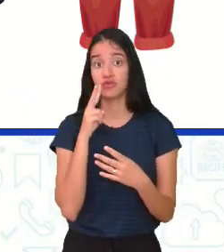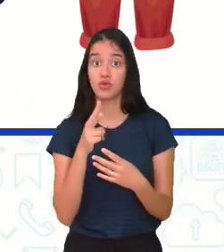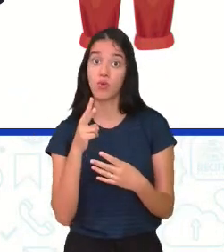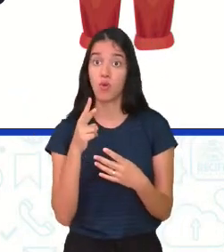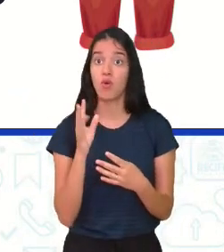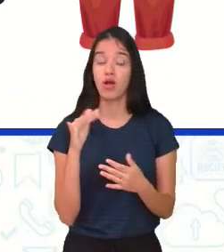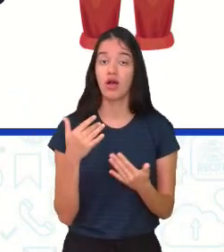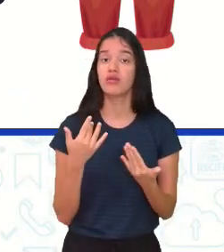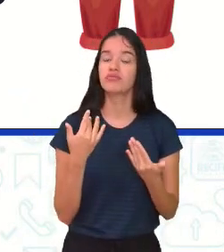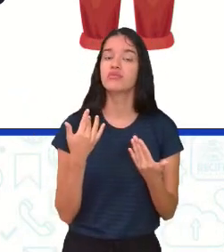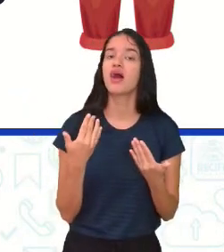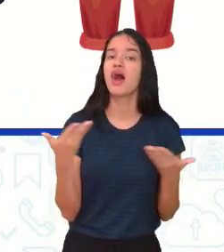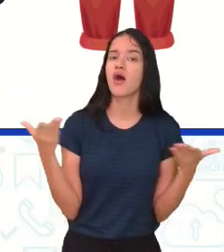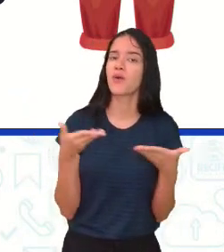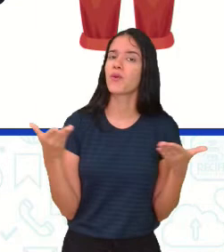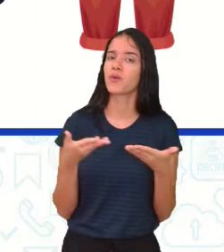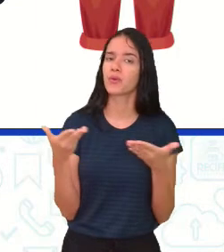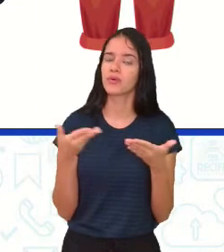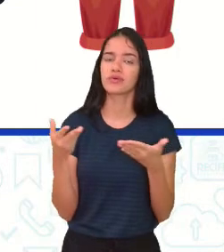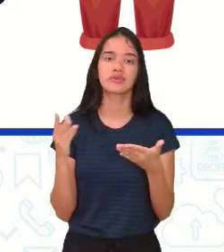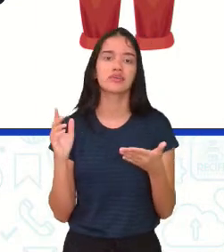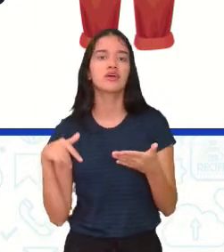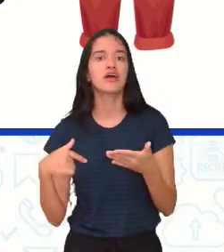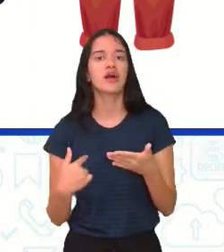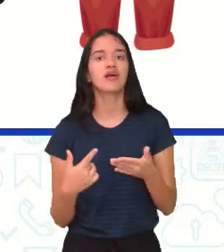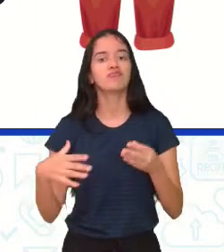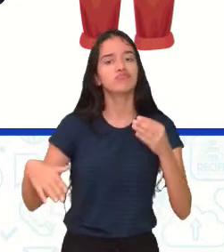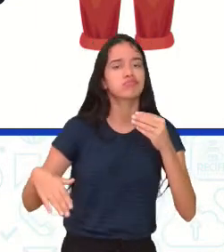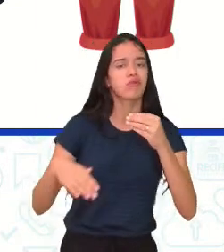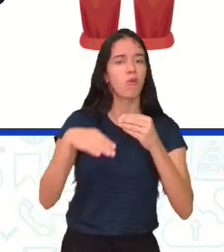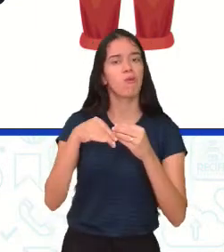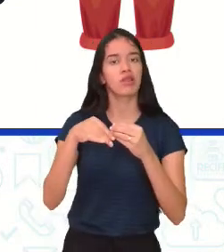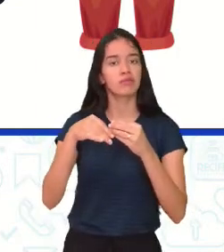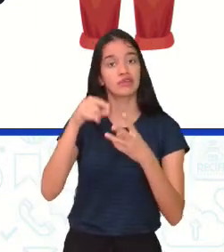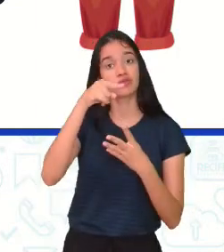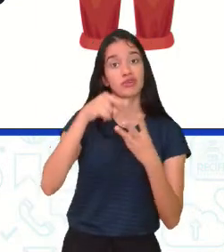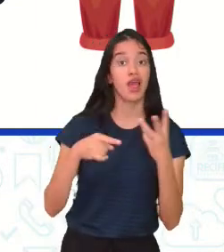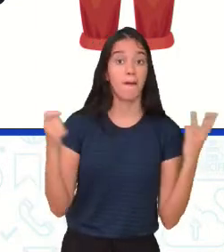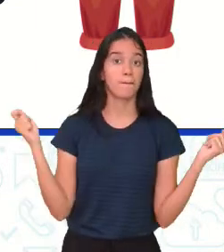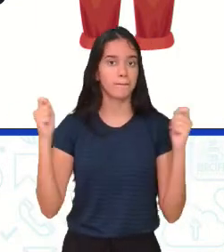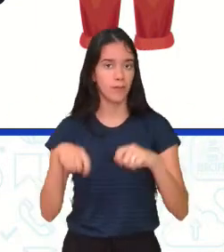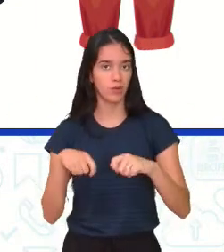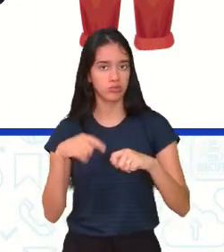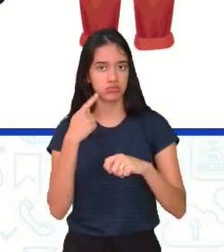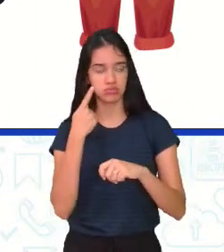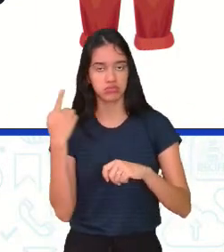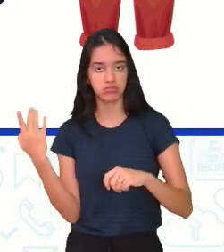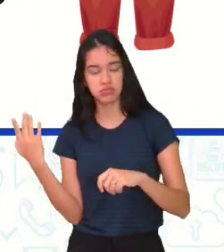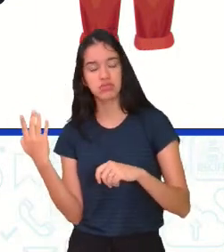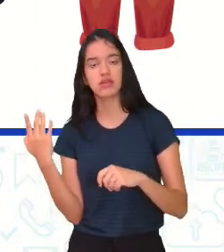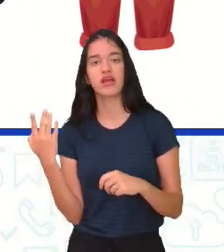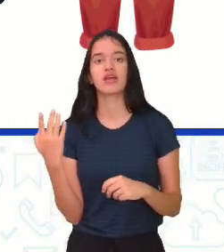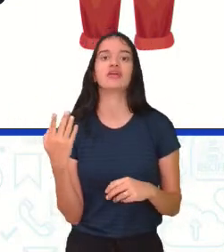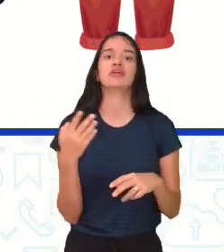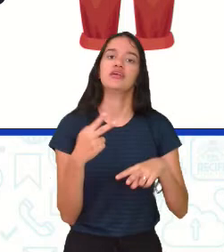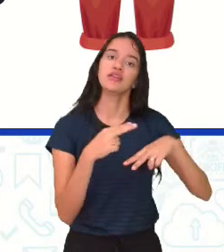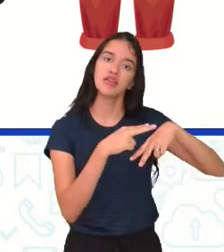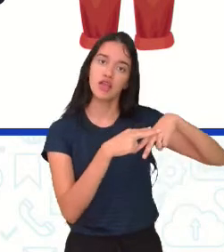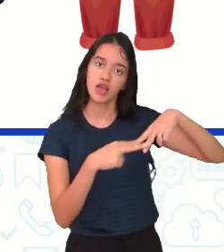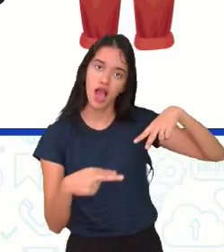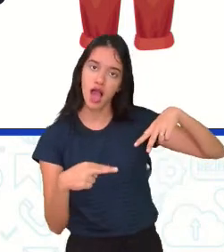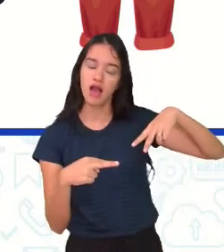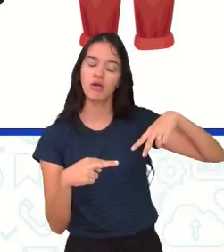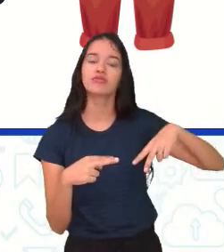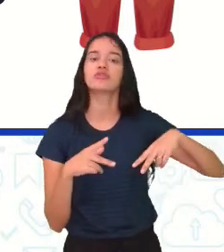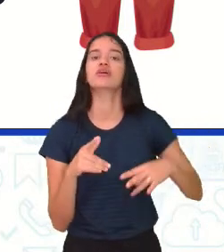delas se vestir. Agora a gente adicionou 3 possibilidades de calças para ela